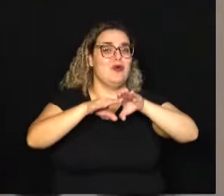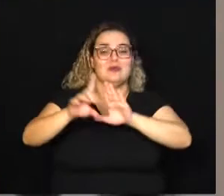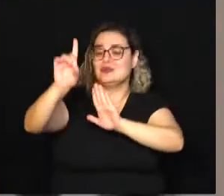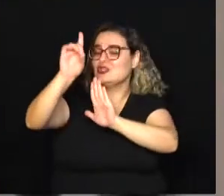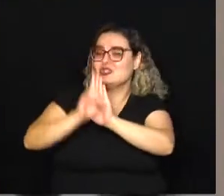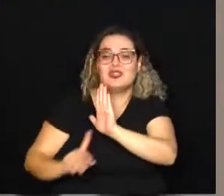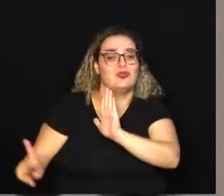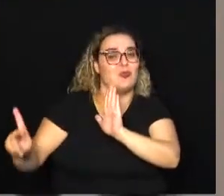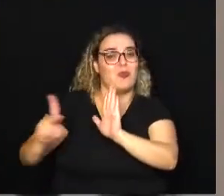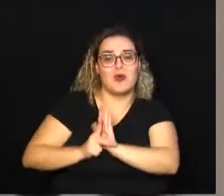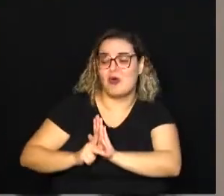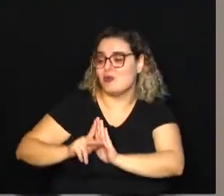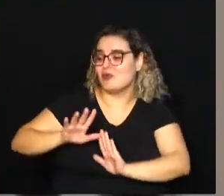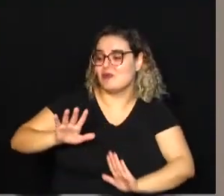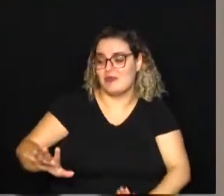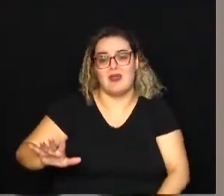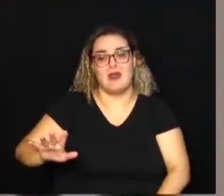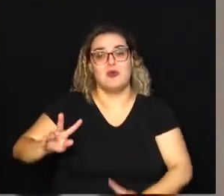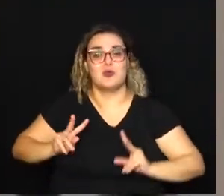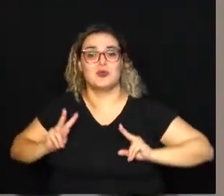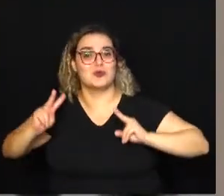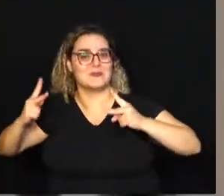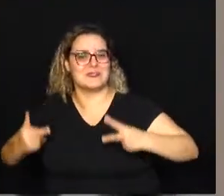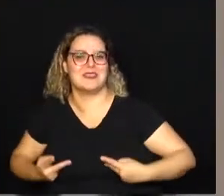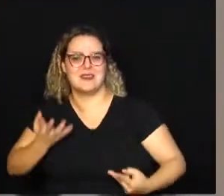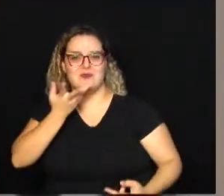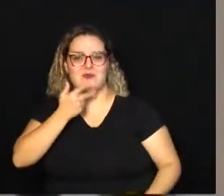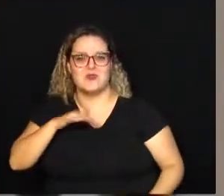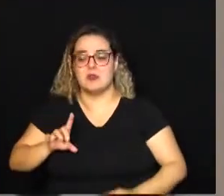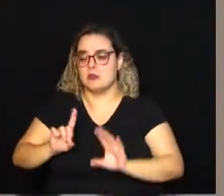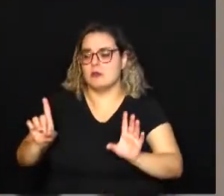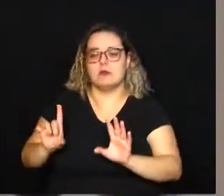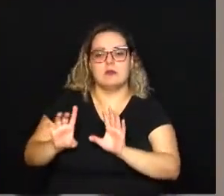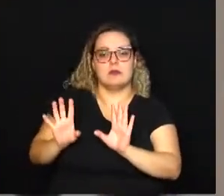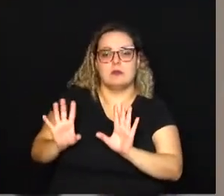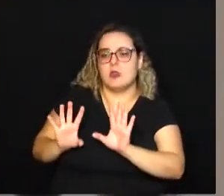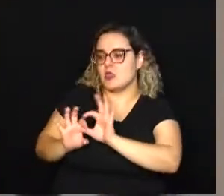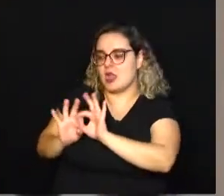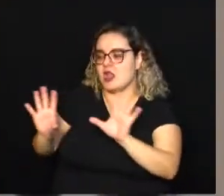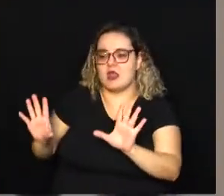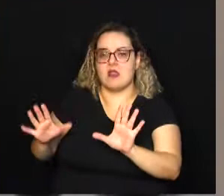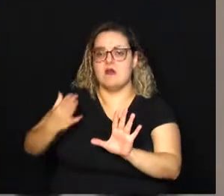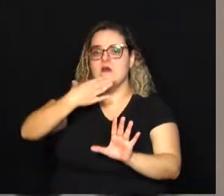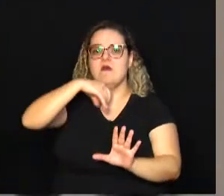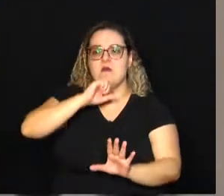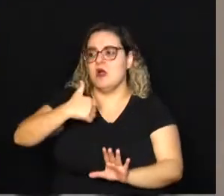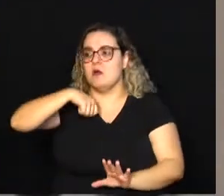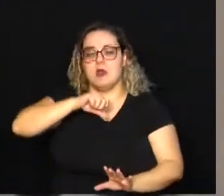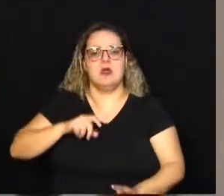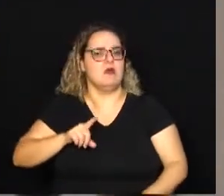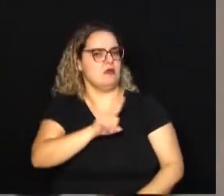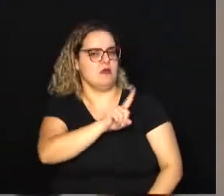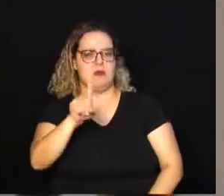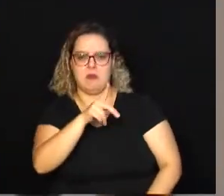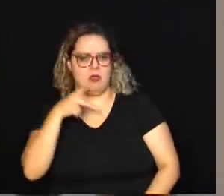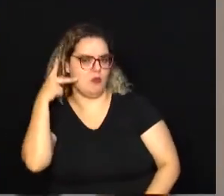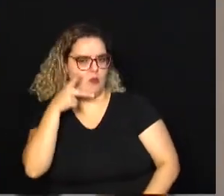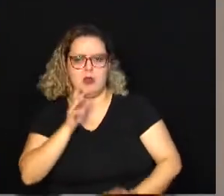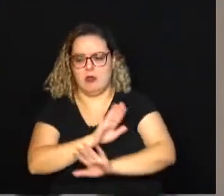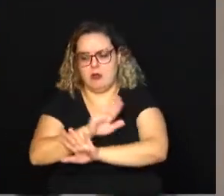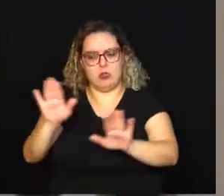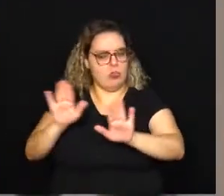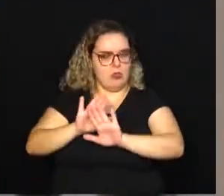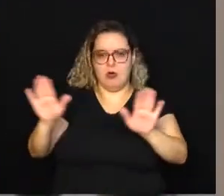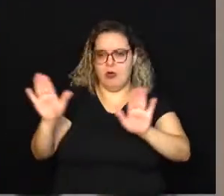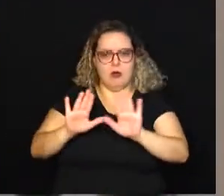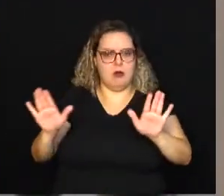e não está à disposição dos pais, e muito menos dos políticos. É uma